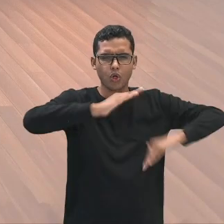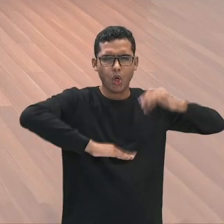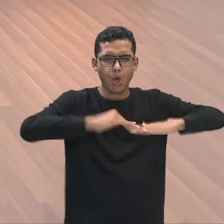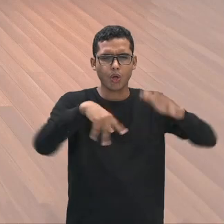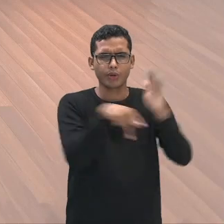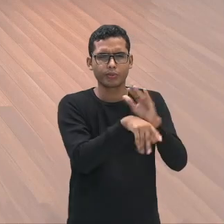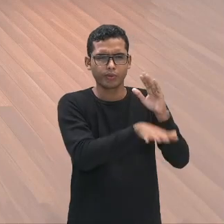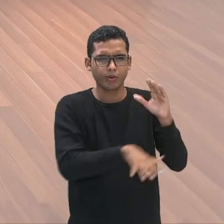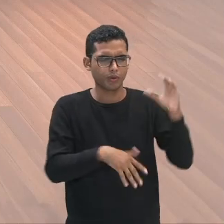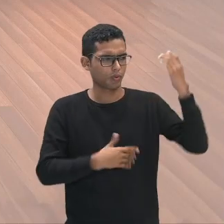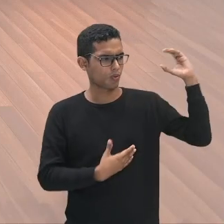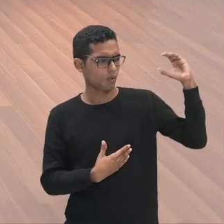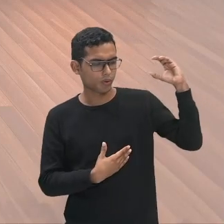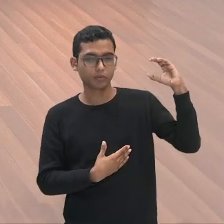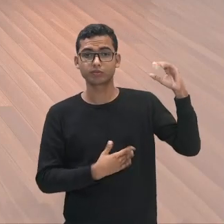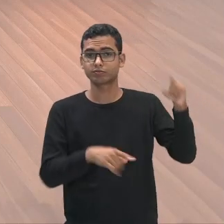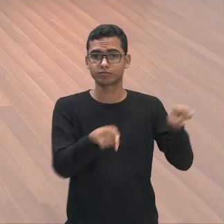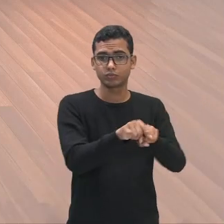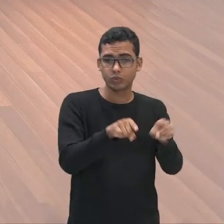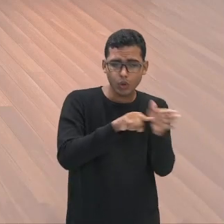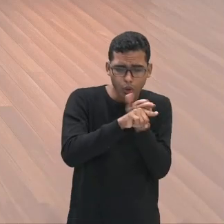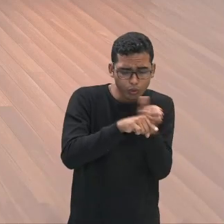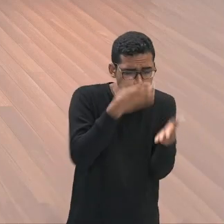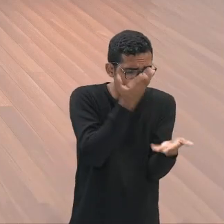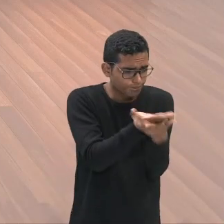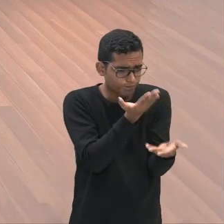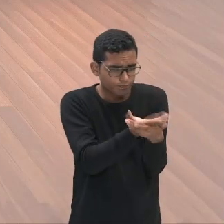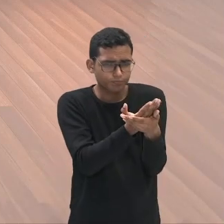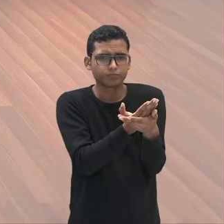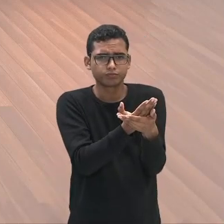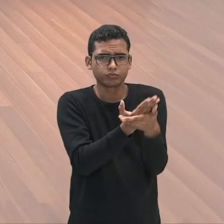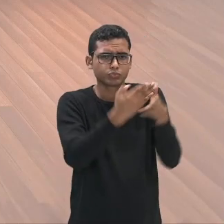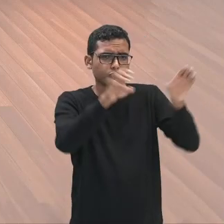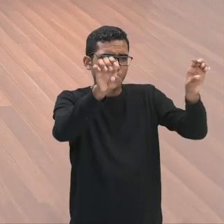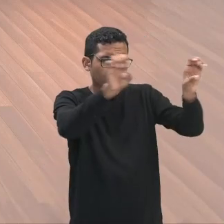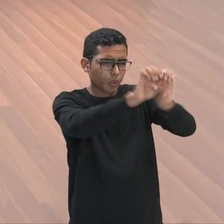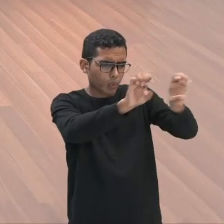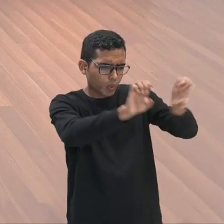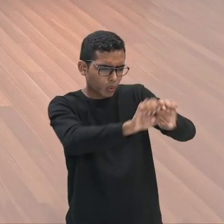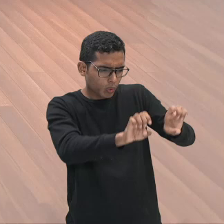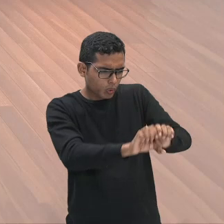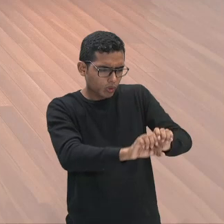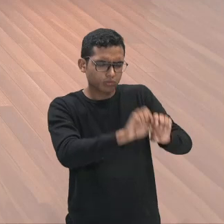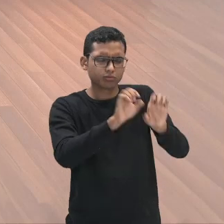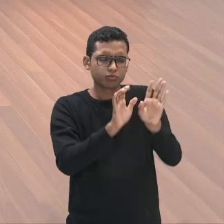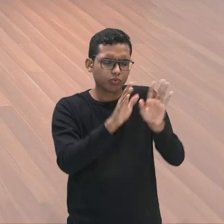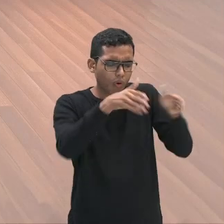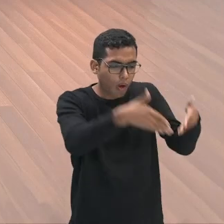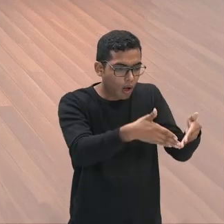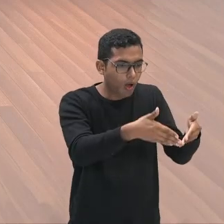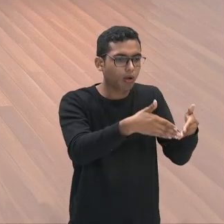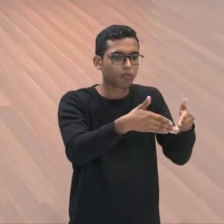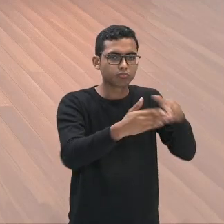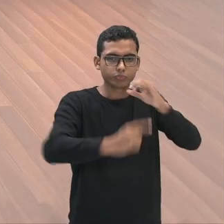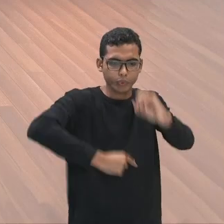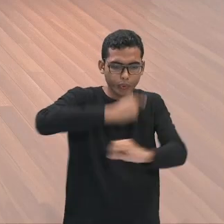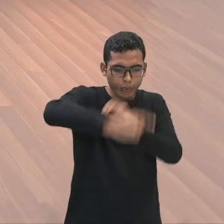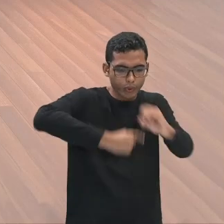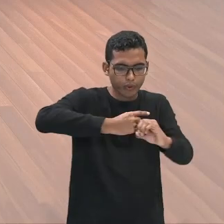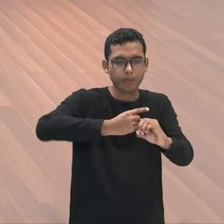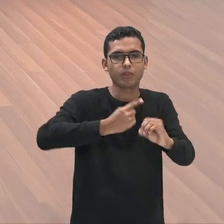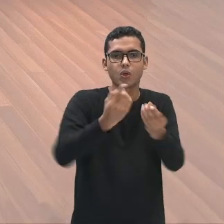também, que quiseram estudar a estrutura, de que realmente o átomo ele é